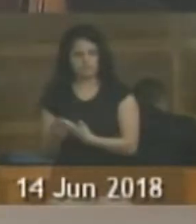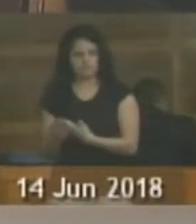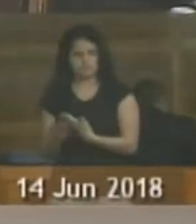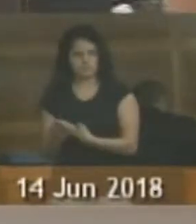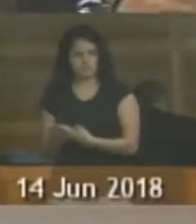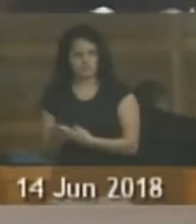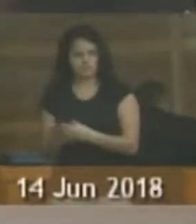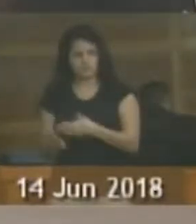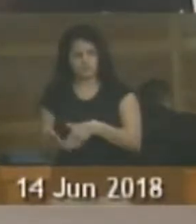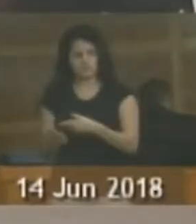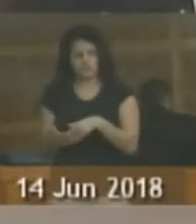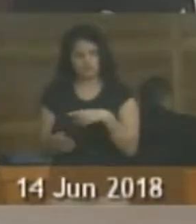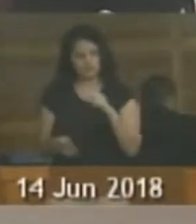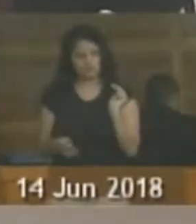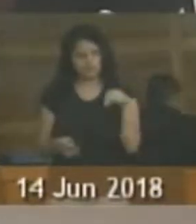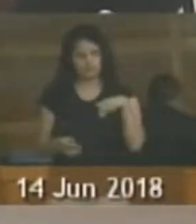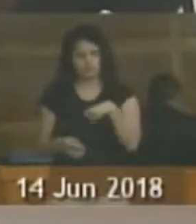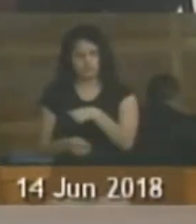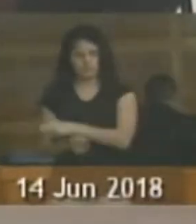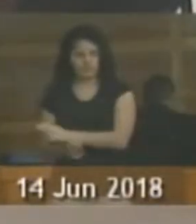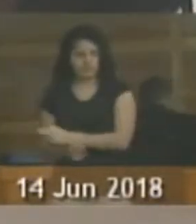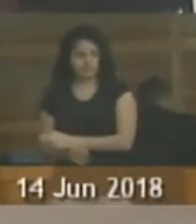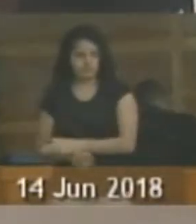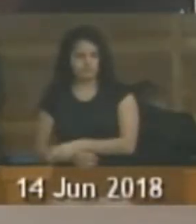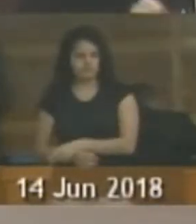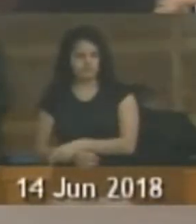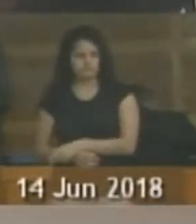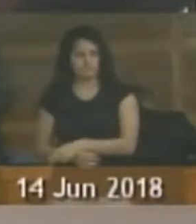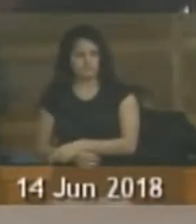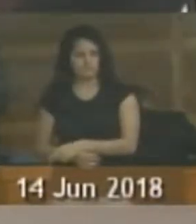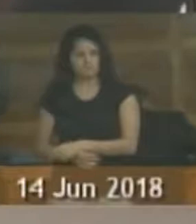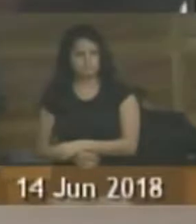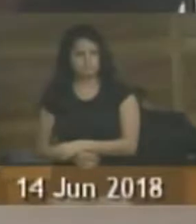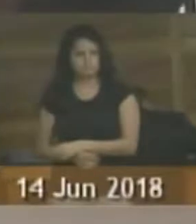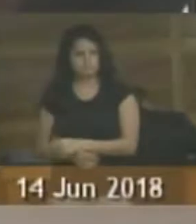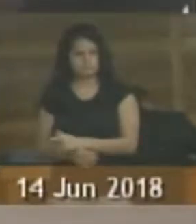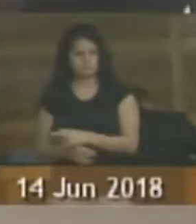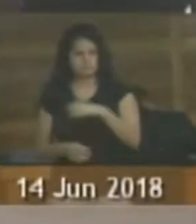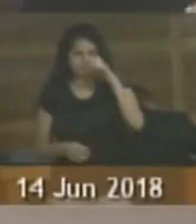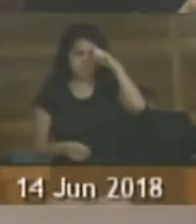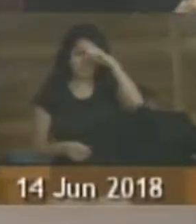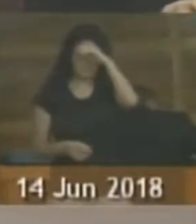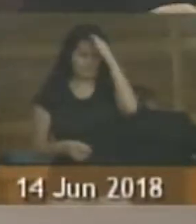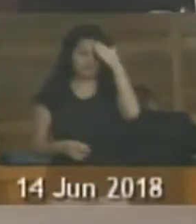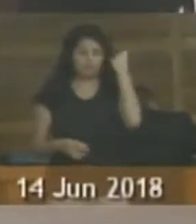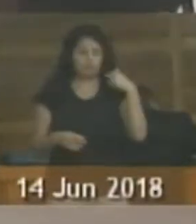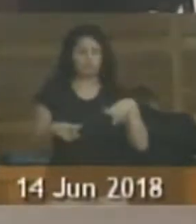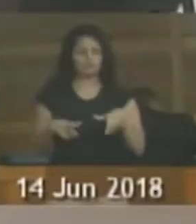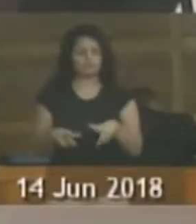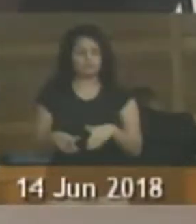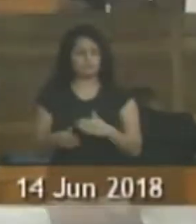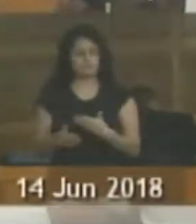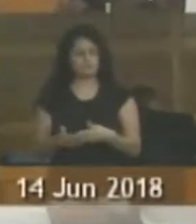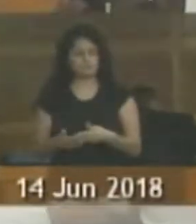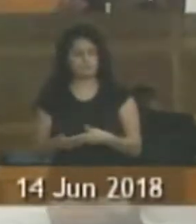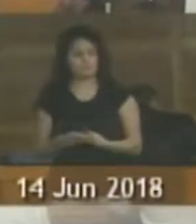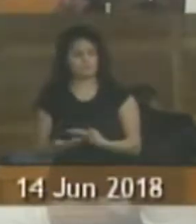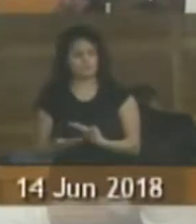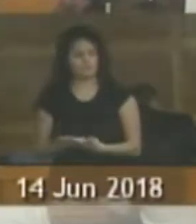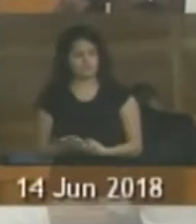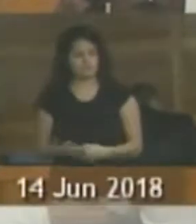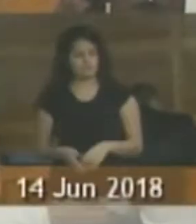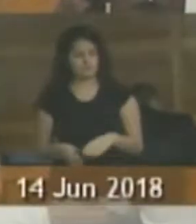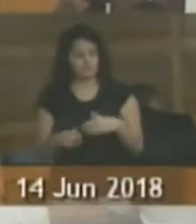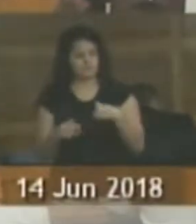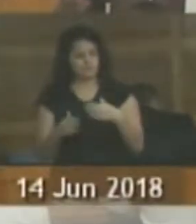visitá-las. Então, não sabe, de dentro do gabinete fica difícil saber o que está acontecendo nas escolas. Vamos cobrar. Solicito